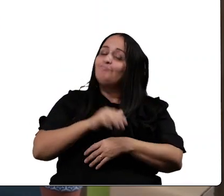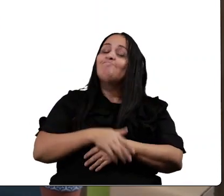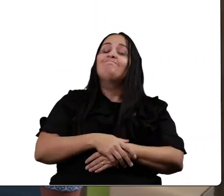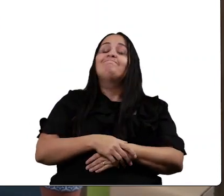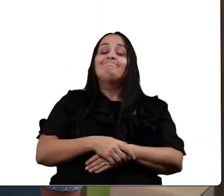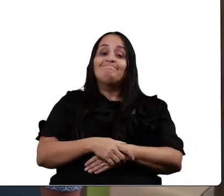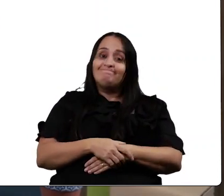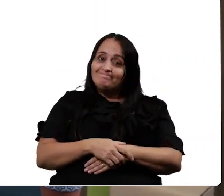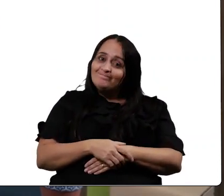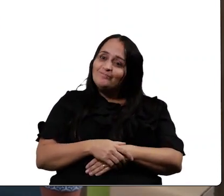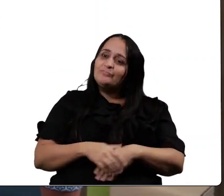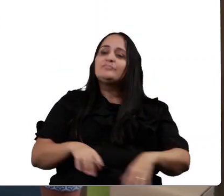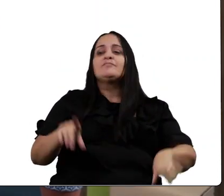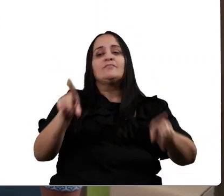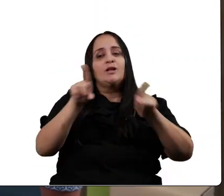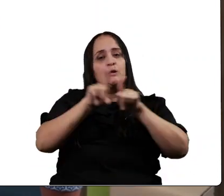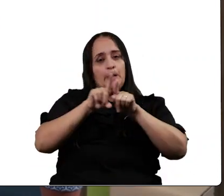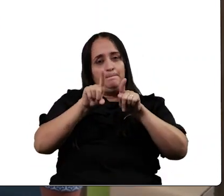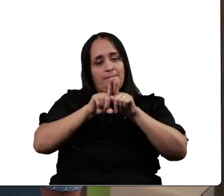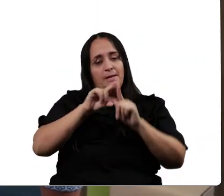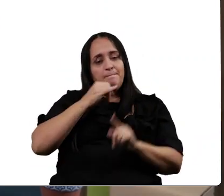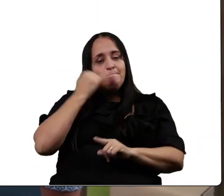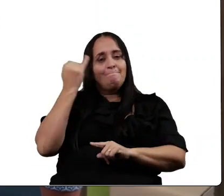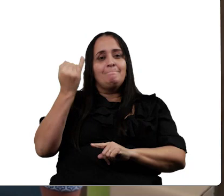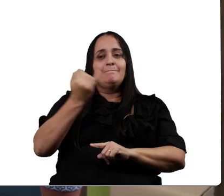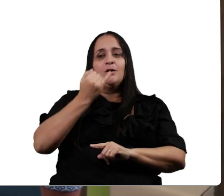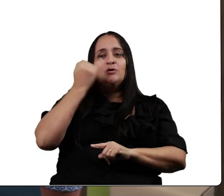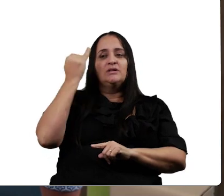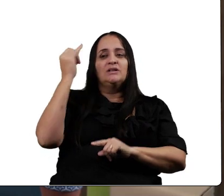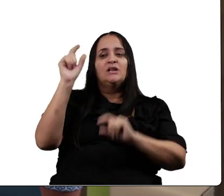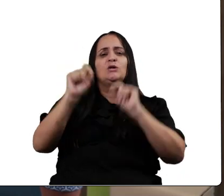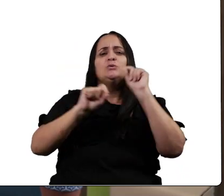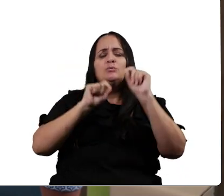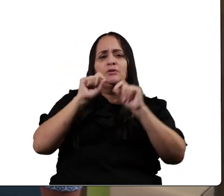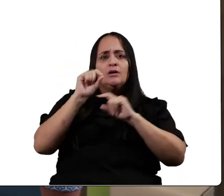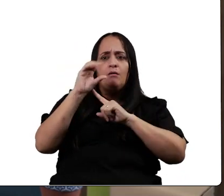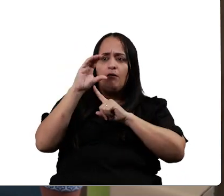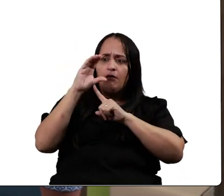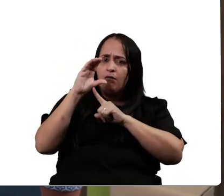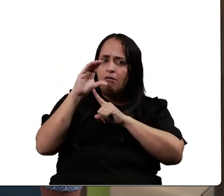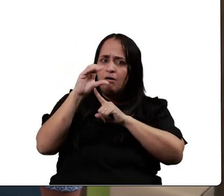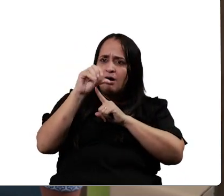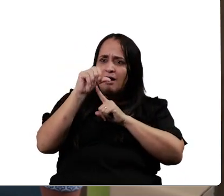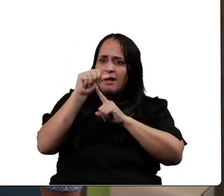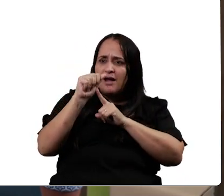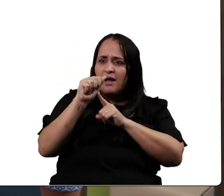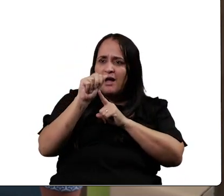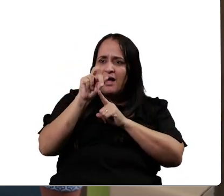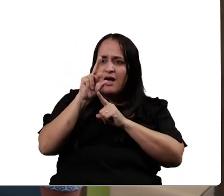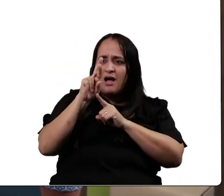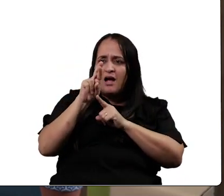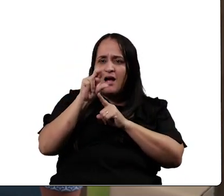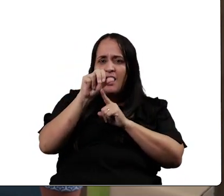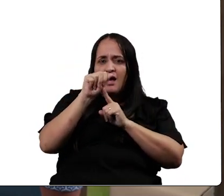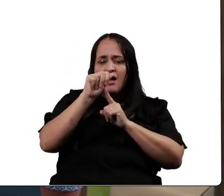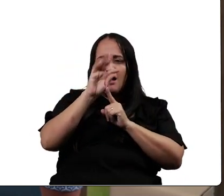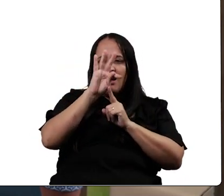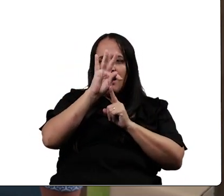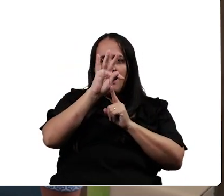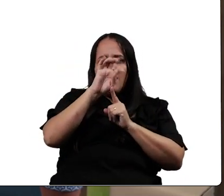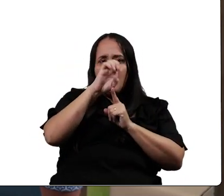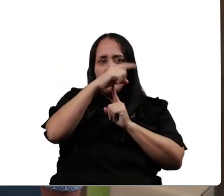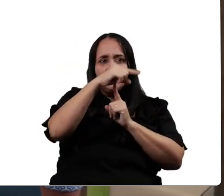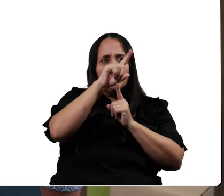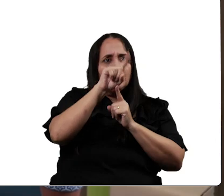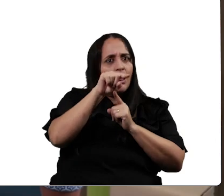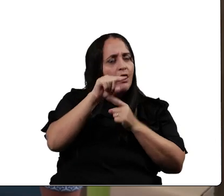E outra coisa importante é que karatê escreve com C, tá? Karatê, a forma